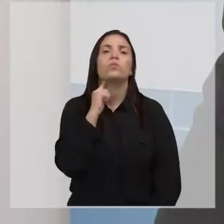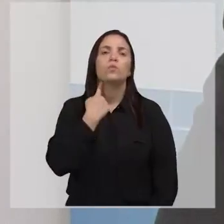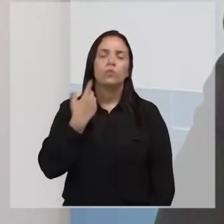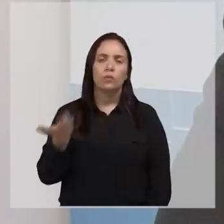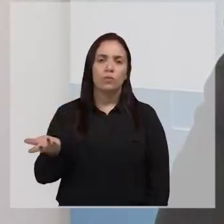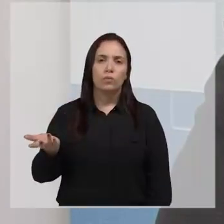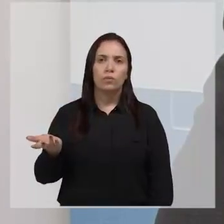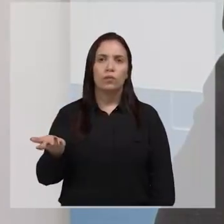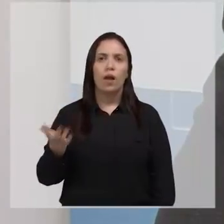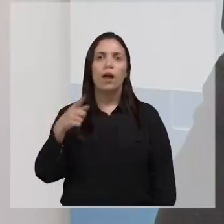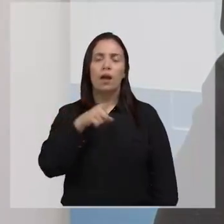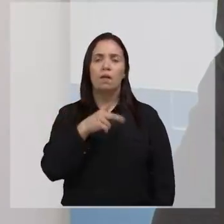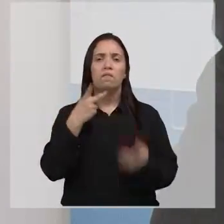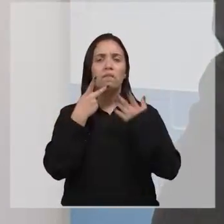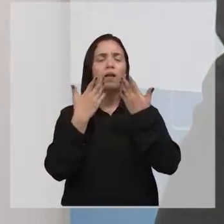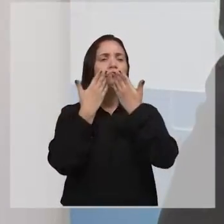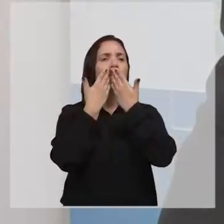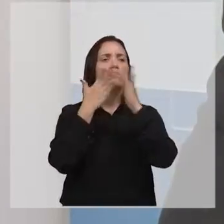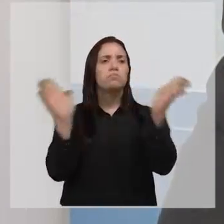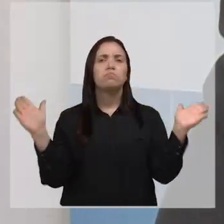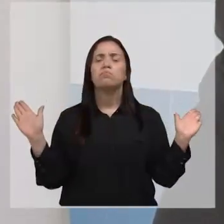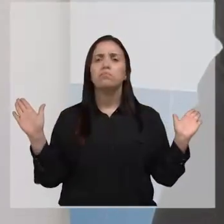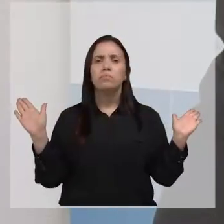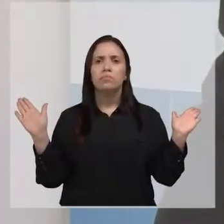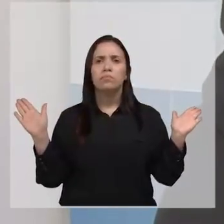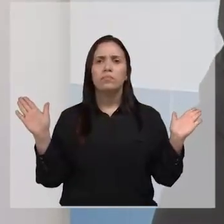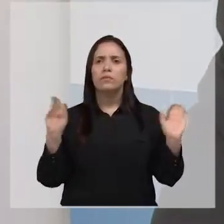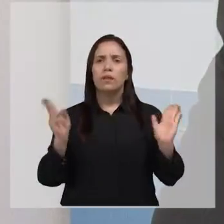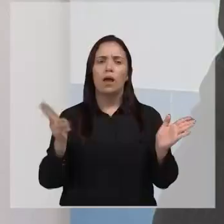ainda fala abertamente daquele mantra que eu falei aqui,